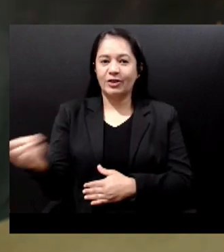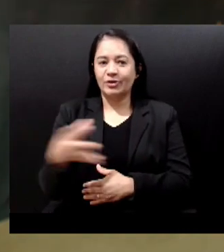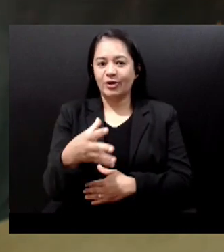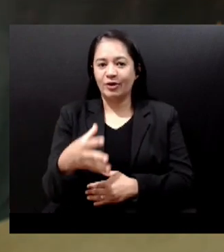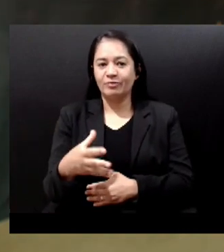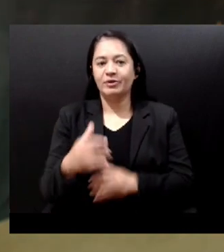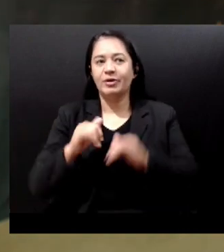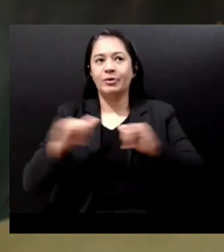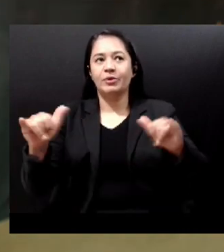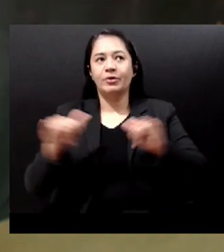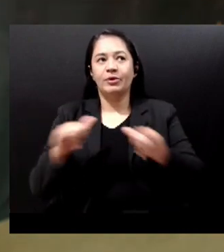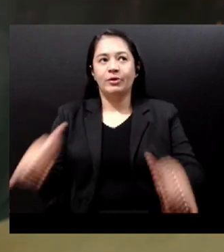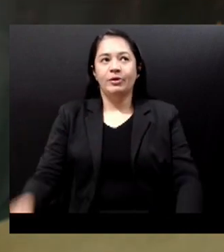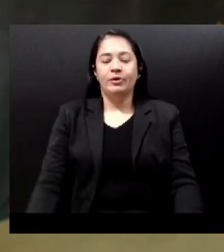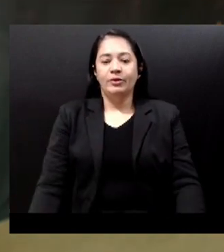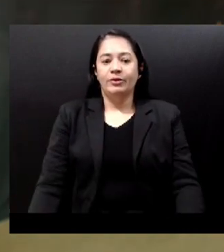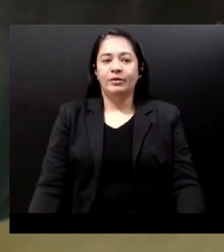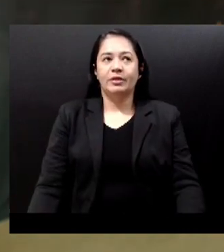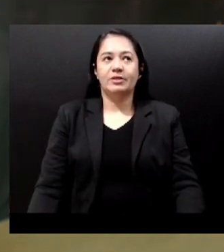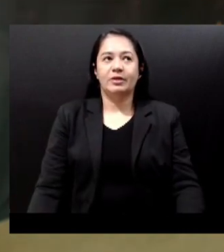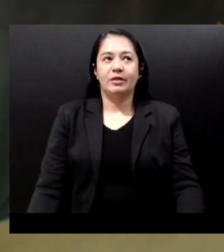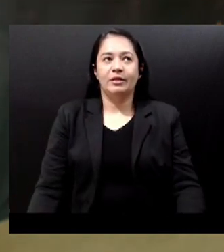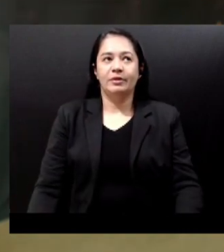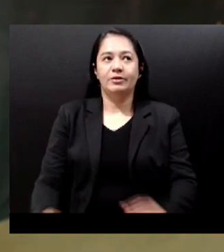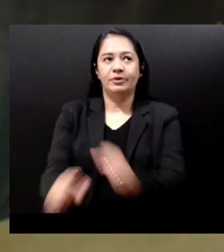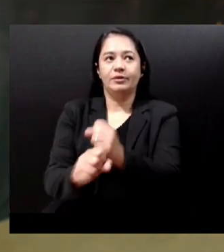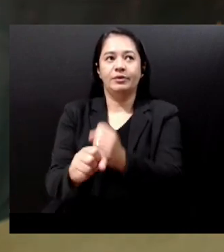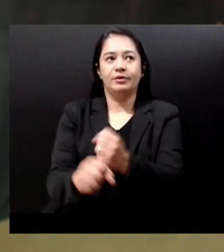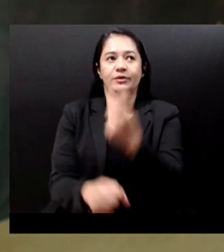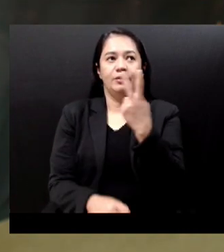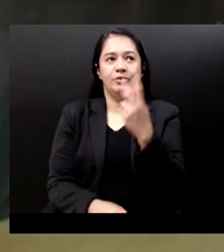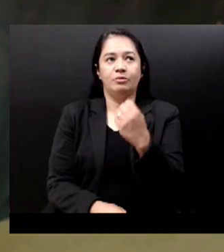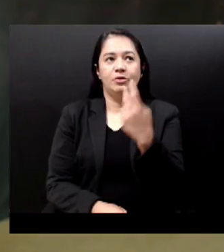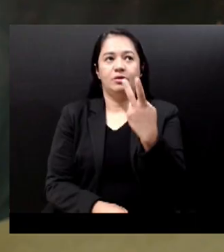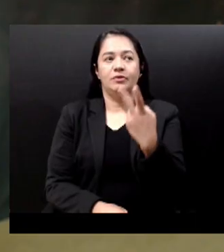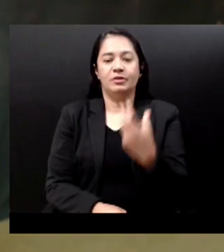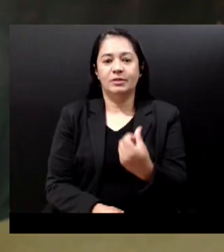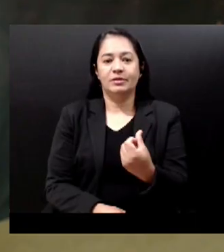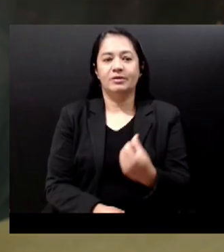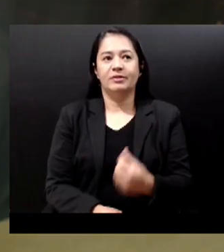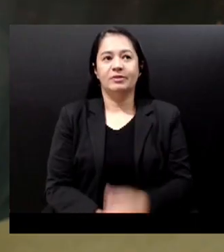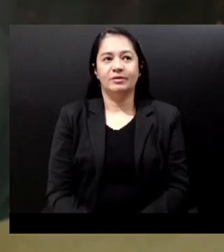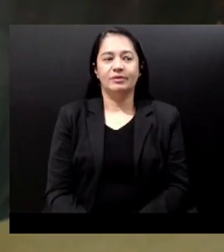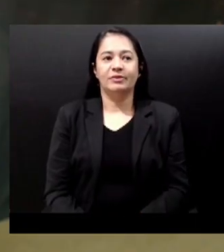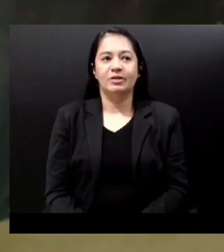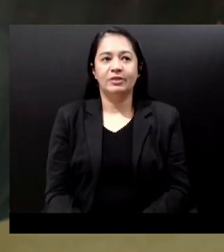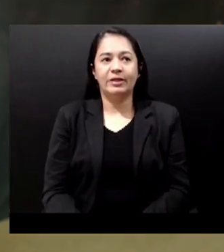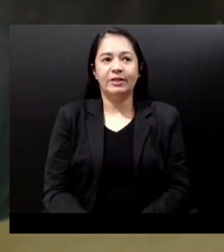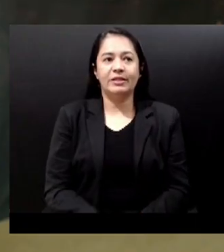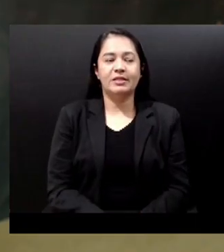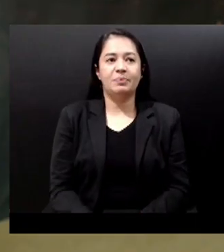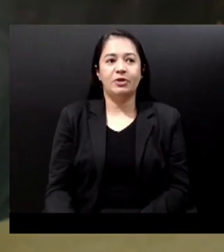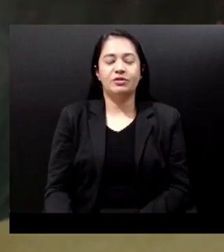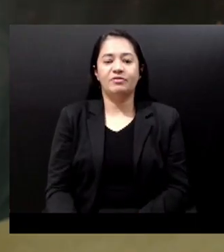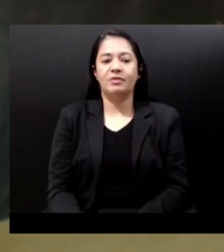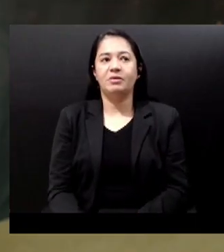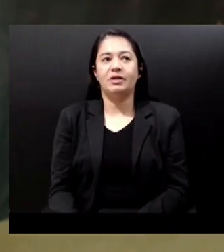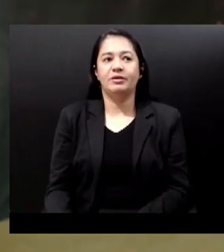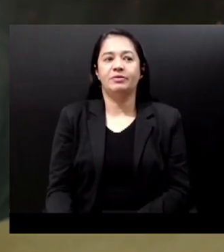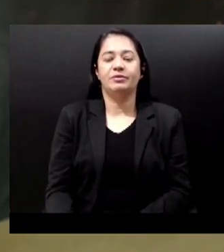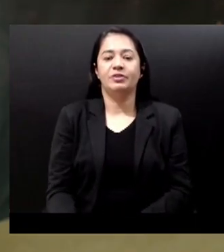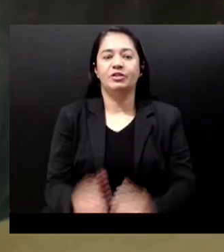Agasalho 2026, e a gente precisa da sua ajuda. E já agradecemos você que participou e